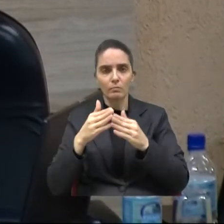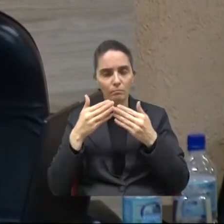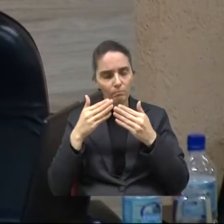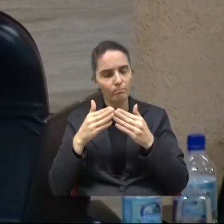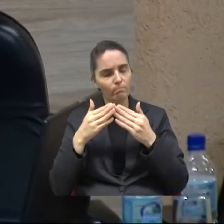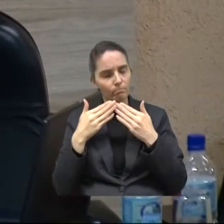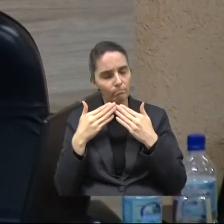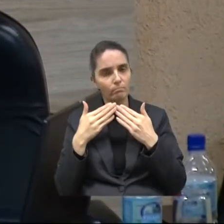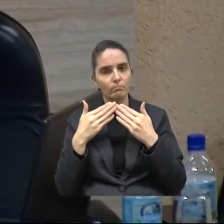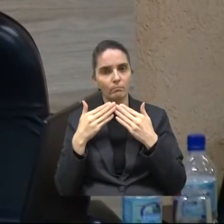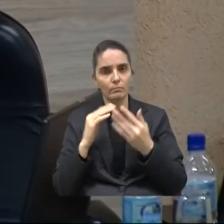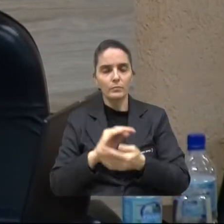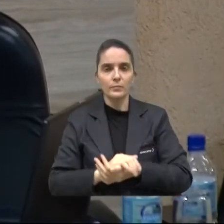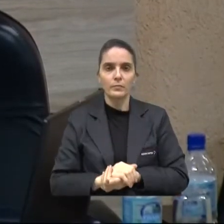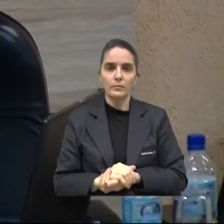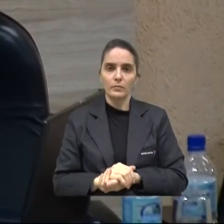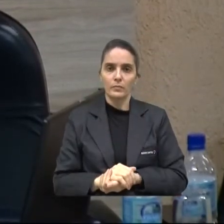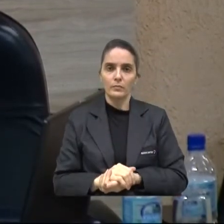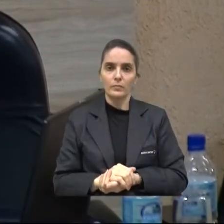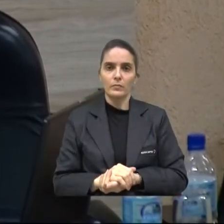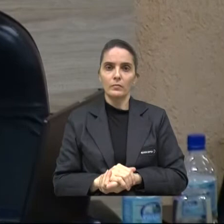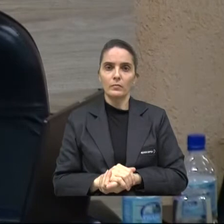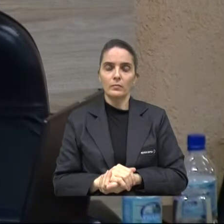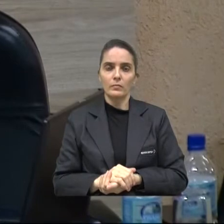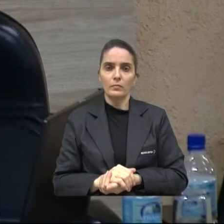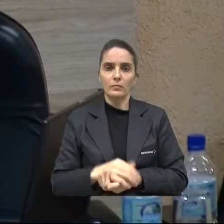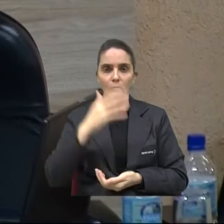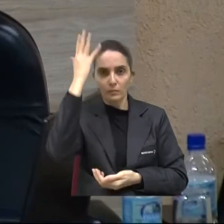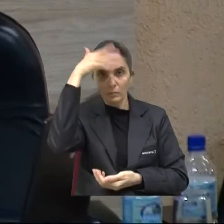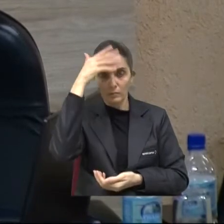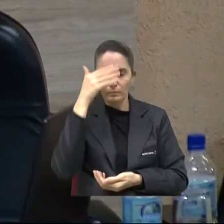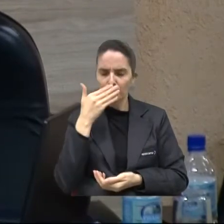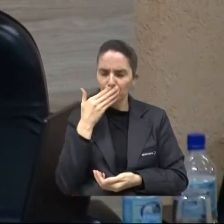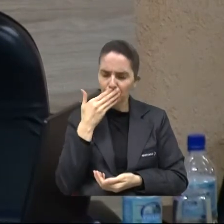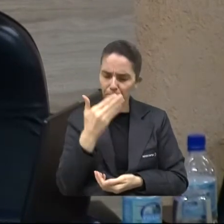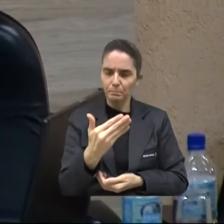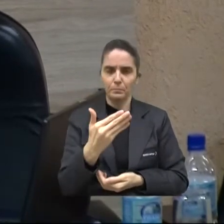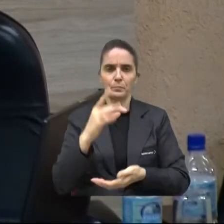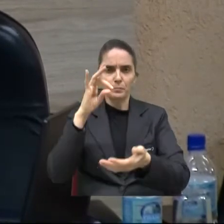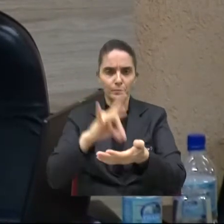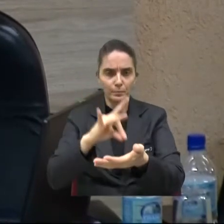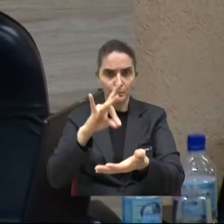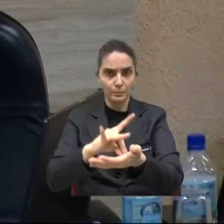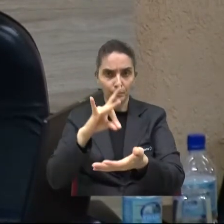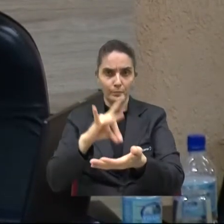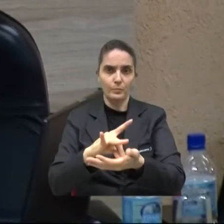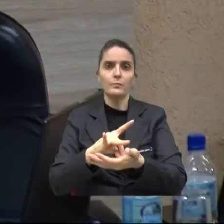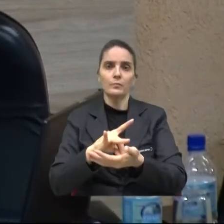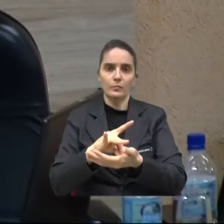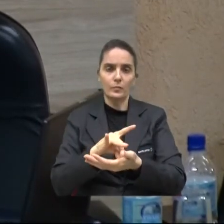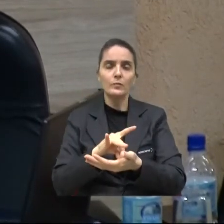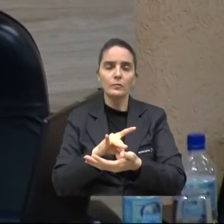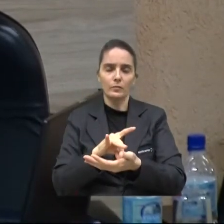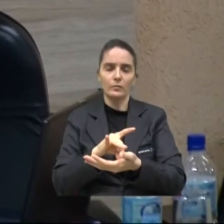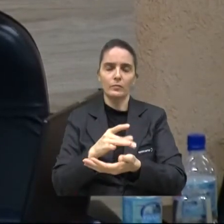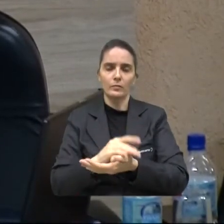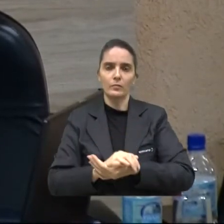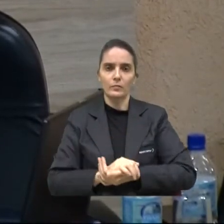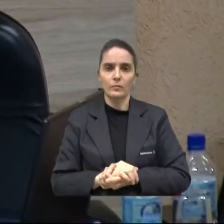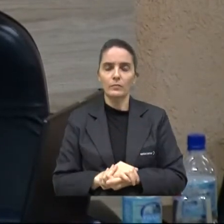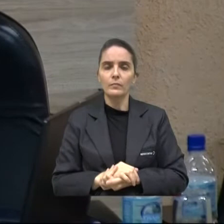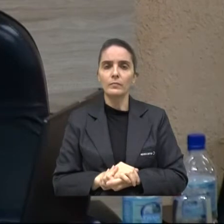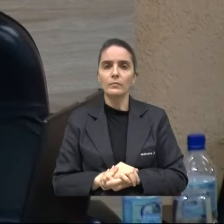realmente as crianças. Esse é um apelo que faço aqui nesse